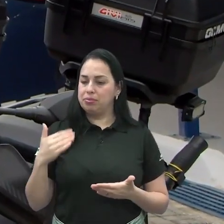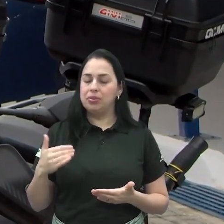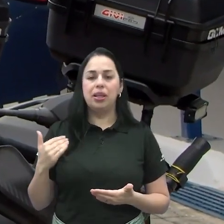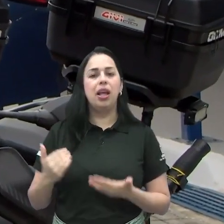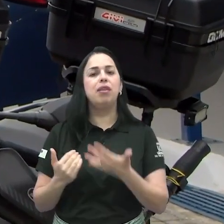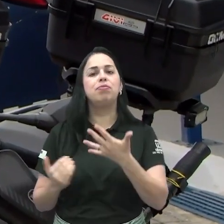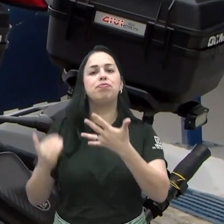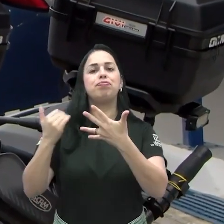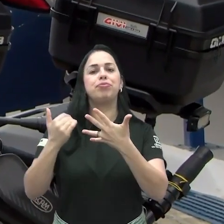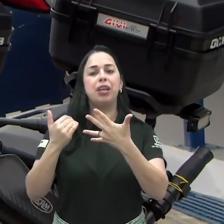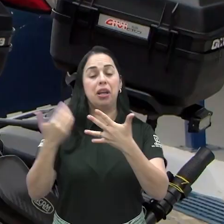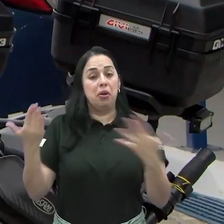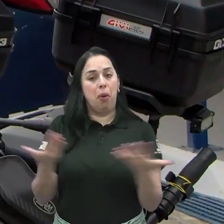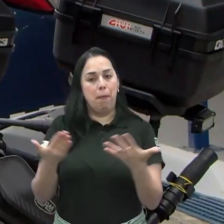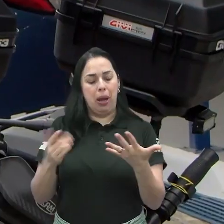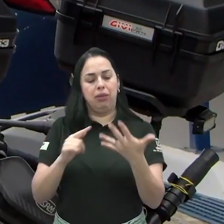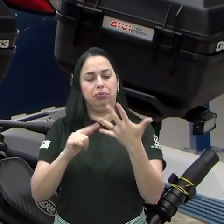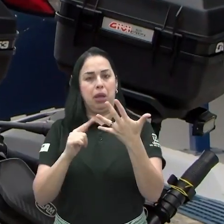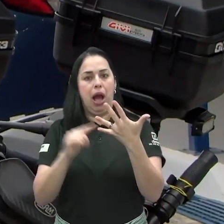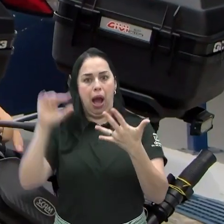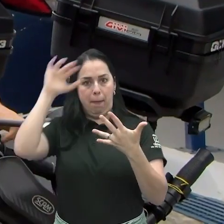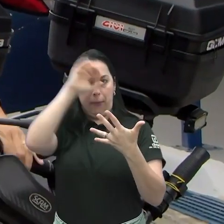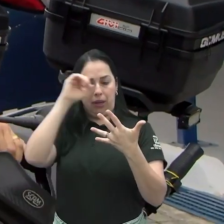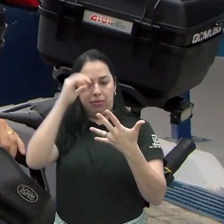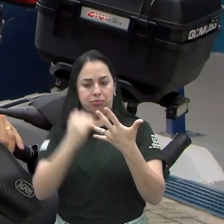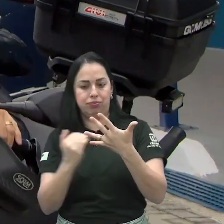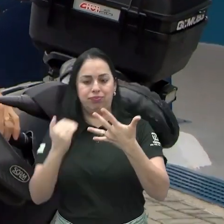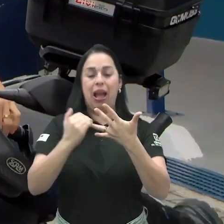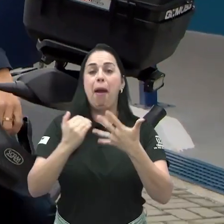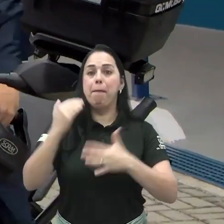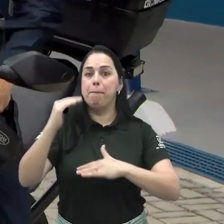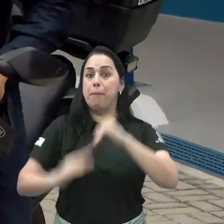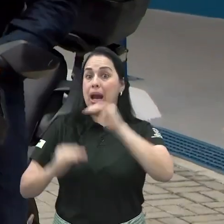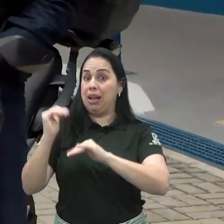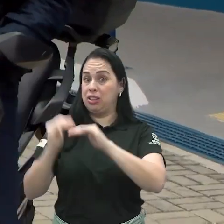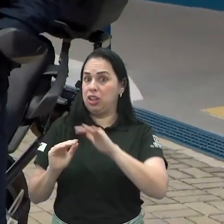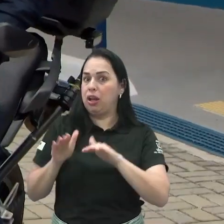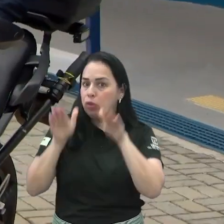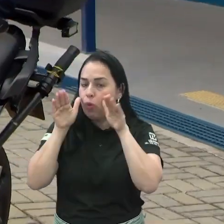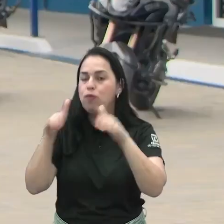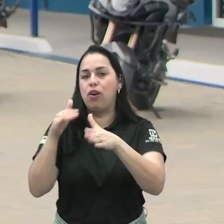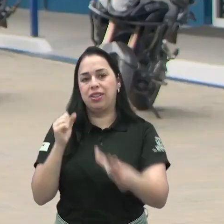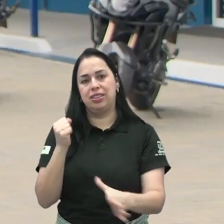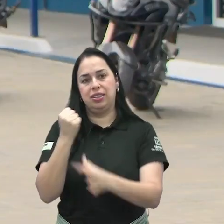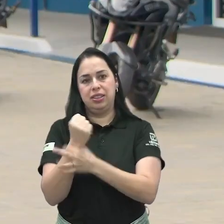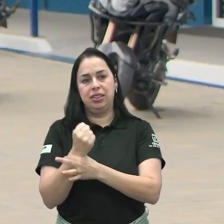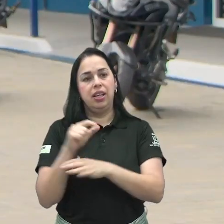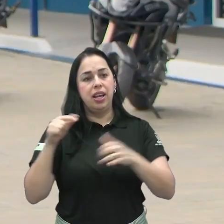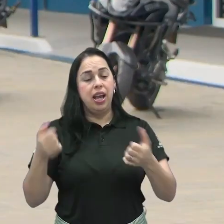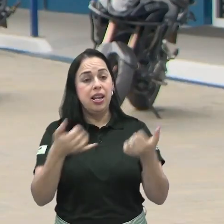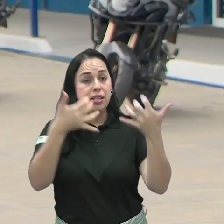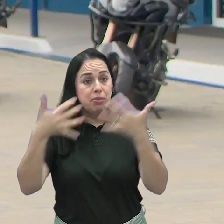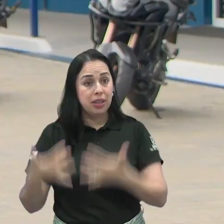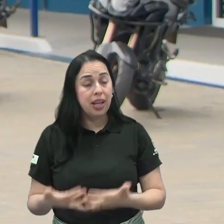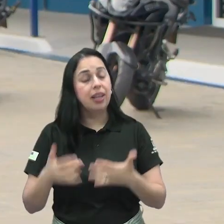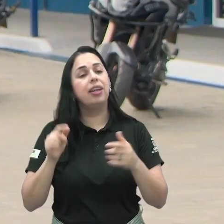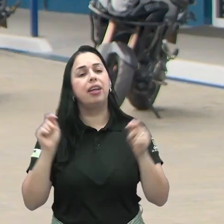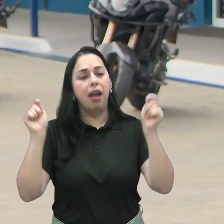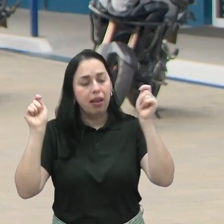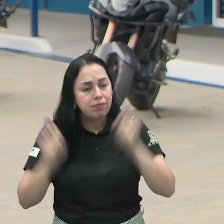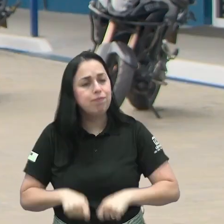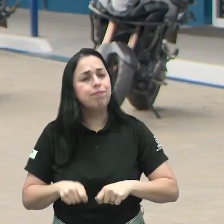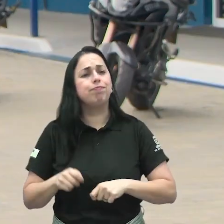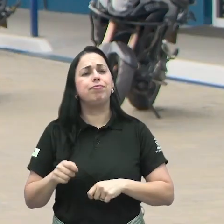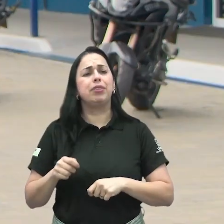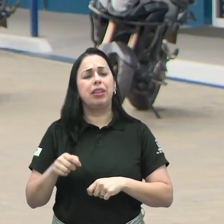de Leonardo é colocar em prática o conhecimento aprendido no curso para ampliar a segurança pública da cidade. Ele defende a importância da